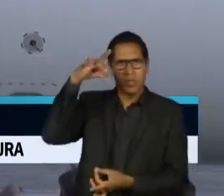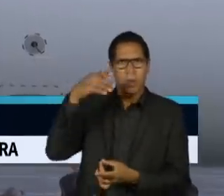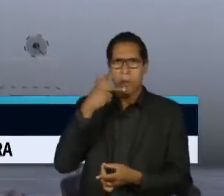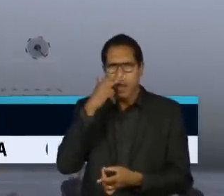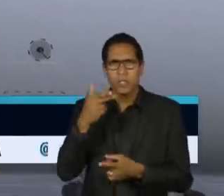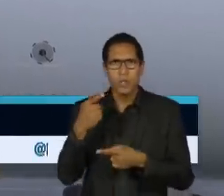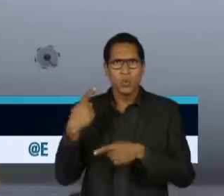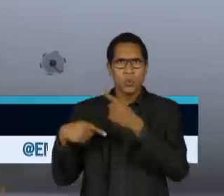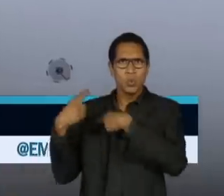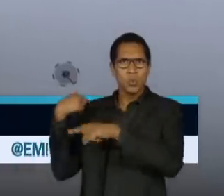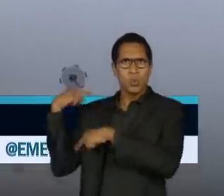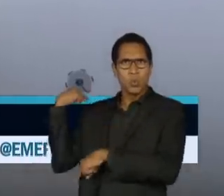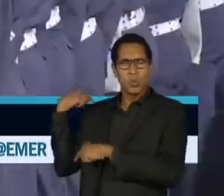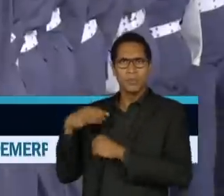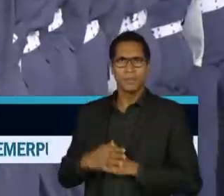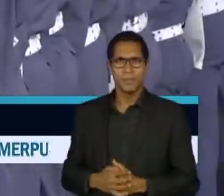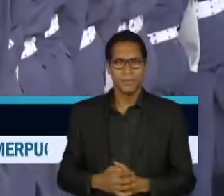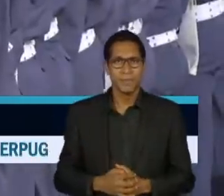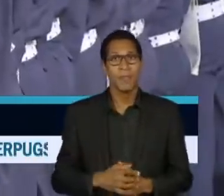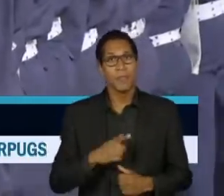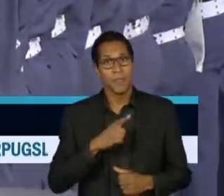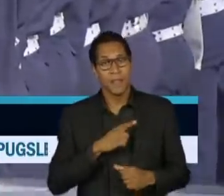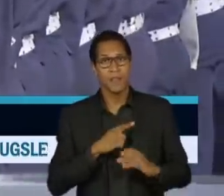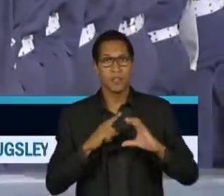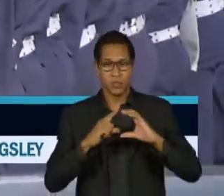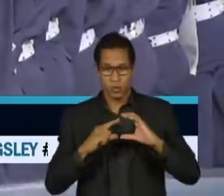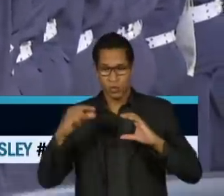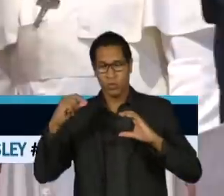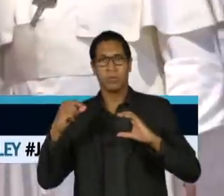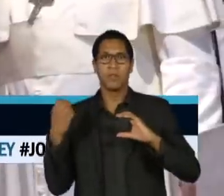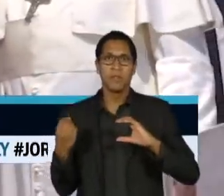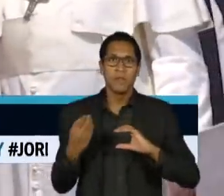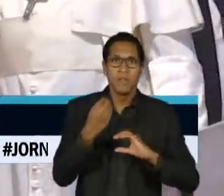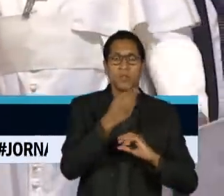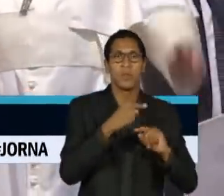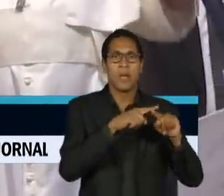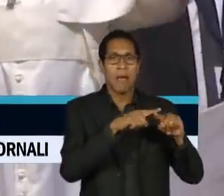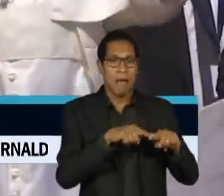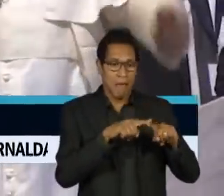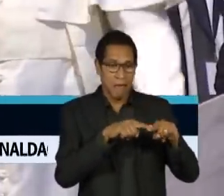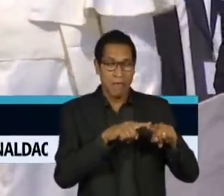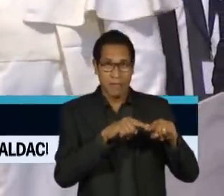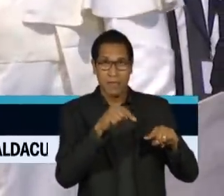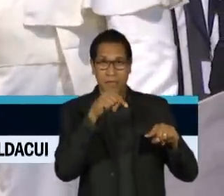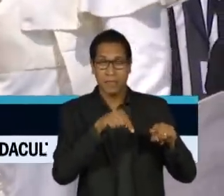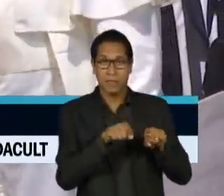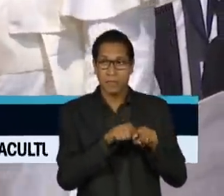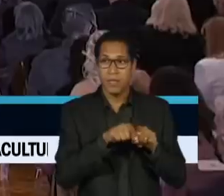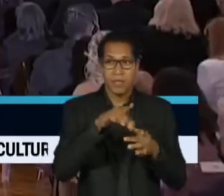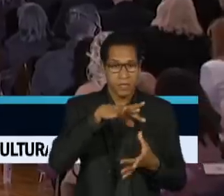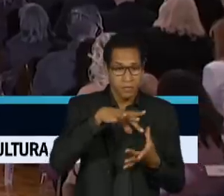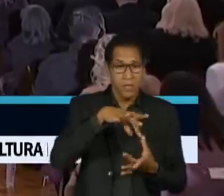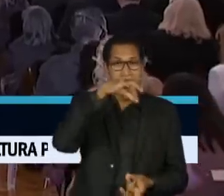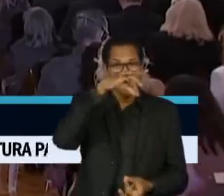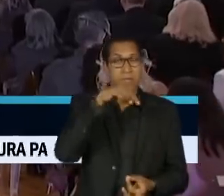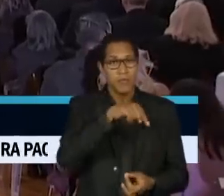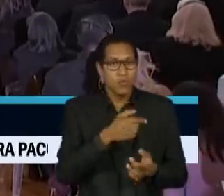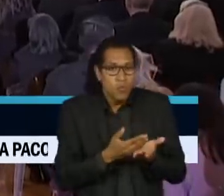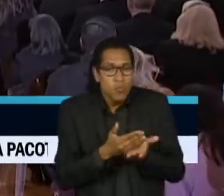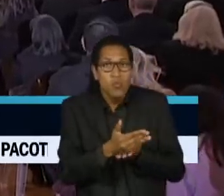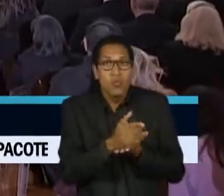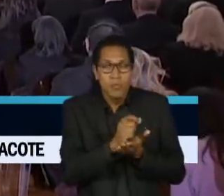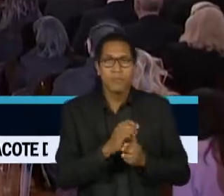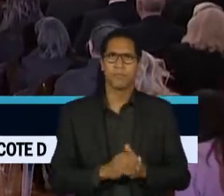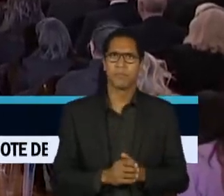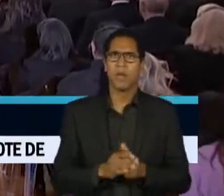O pontífice viajou de Chipre a Atenas, que já foi considerada o berço da democracia. Um dos objetivos da viagem é chamar a atenção para a situação